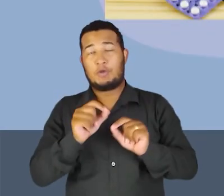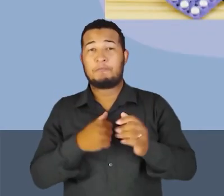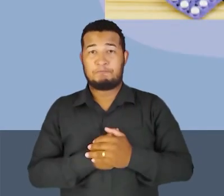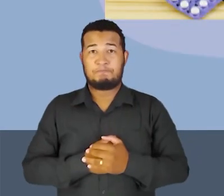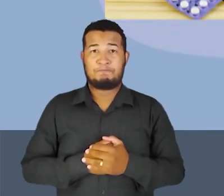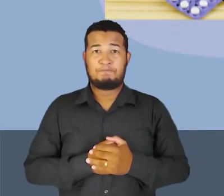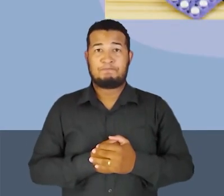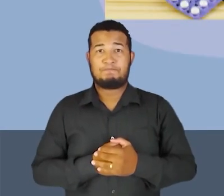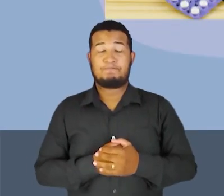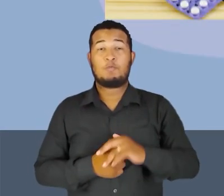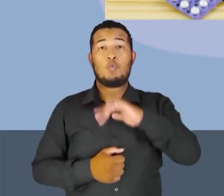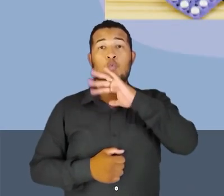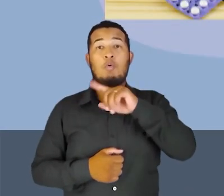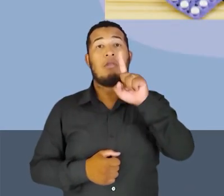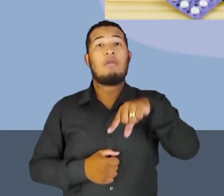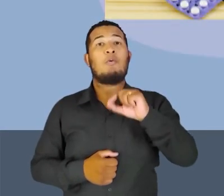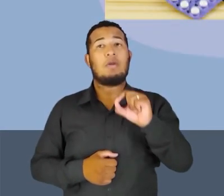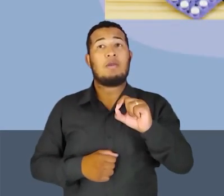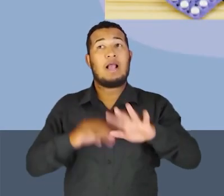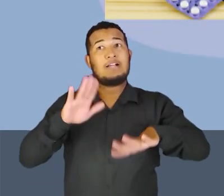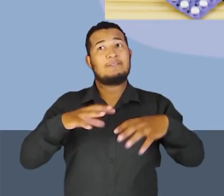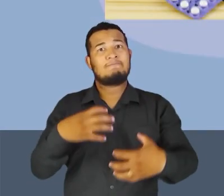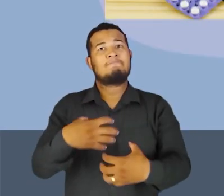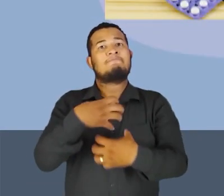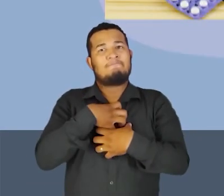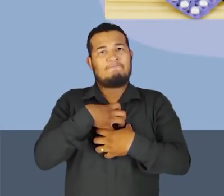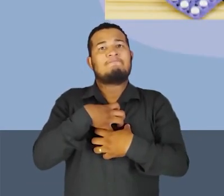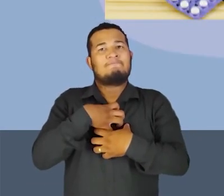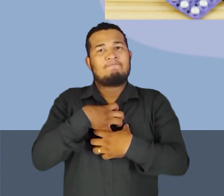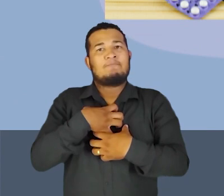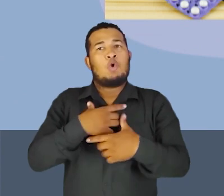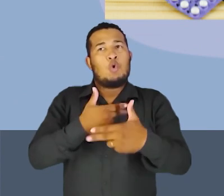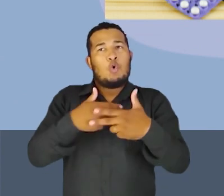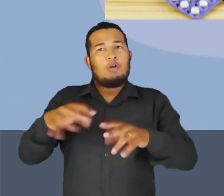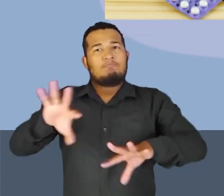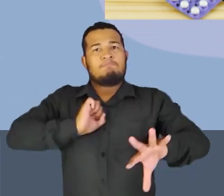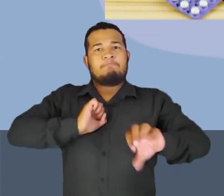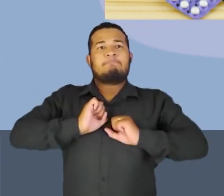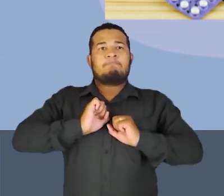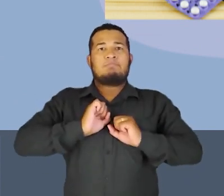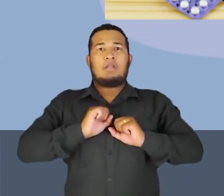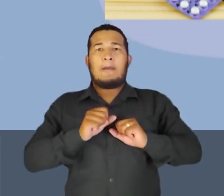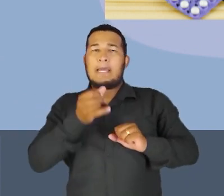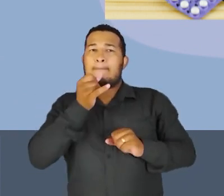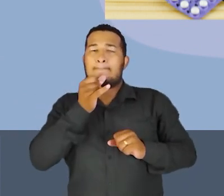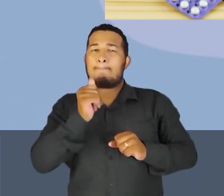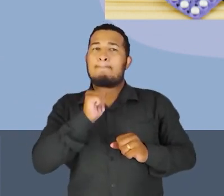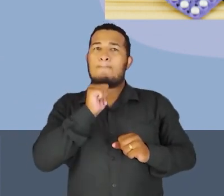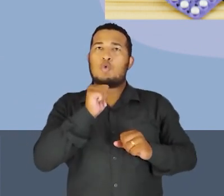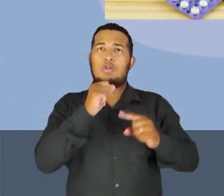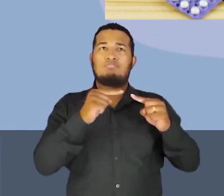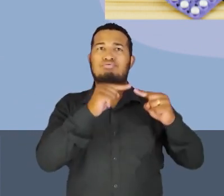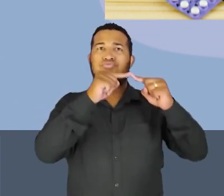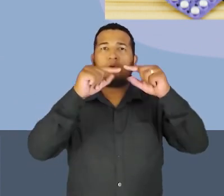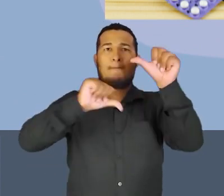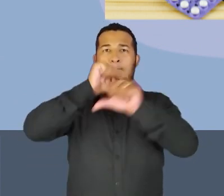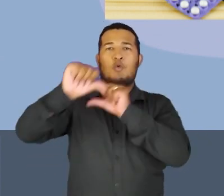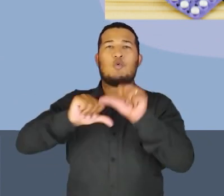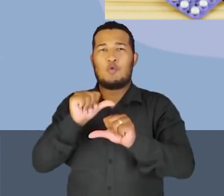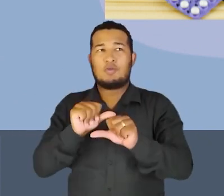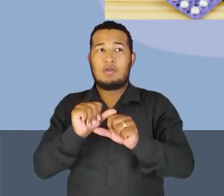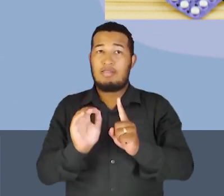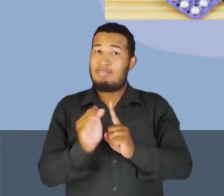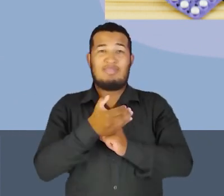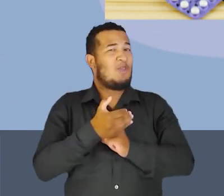observar? As desvantagens são, pode causar efeitos colaterais, pode causar alteração no ciclo menstrual e não